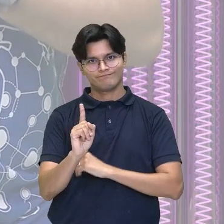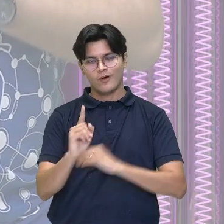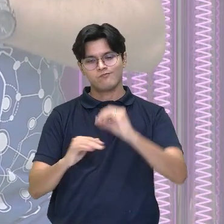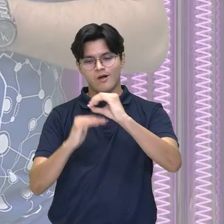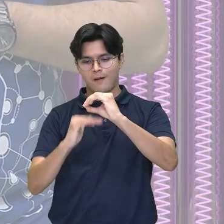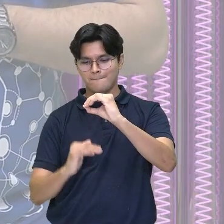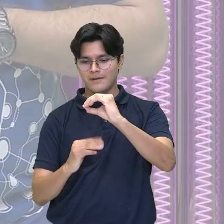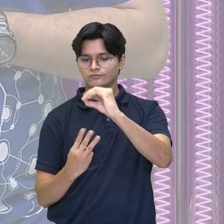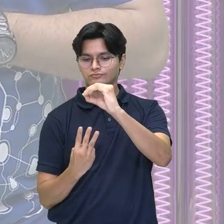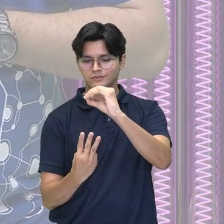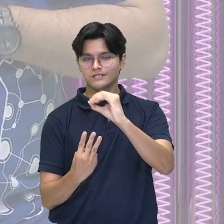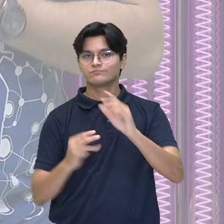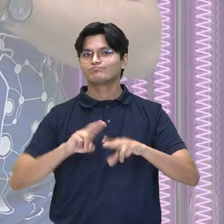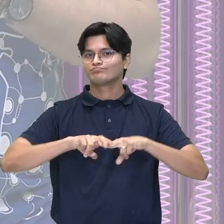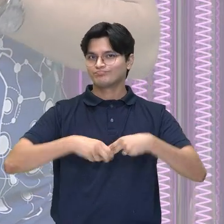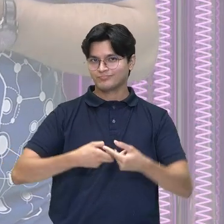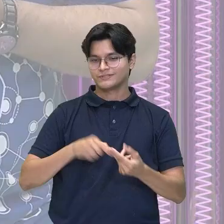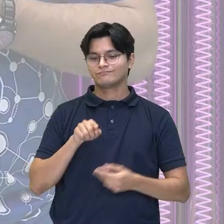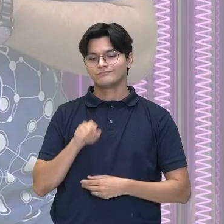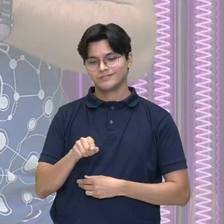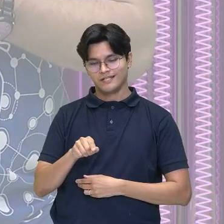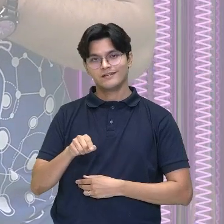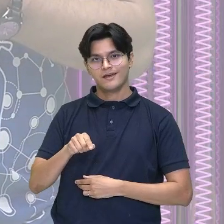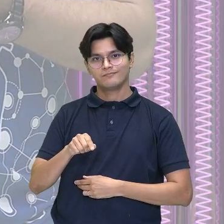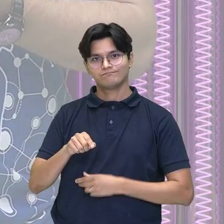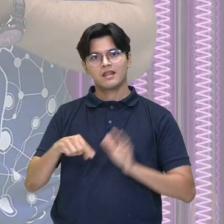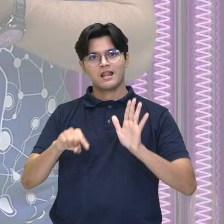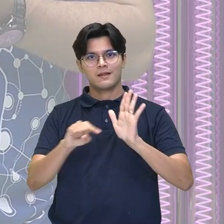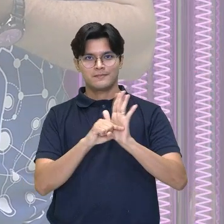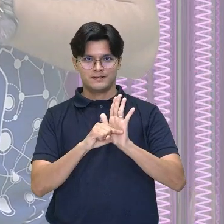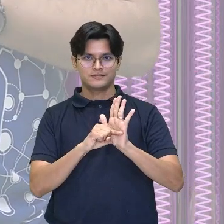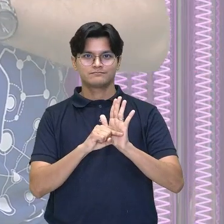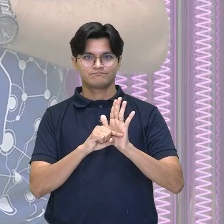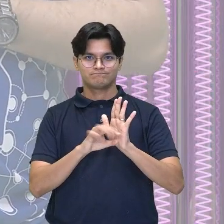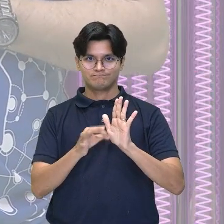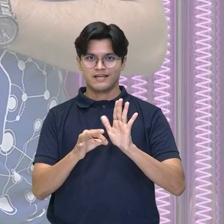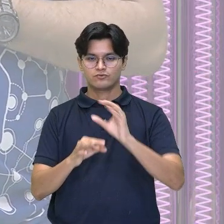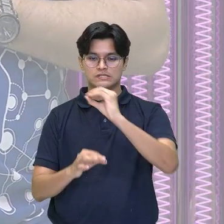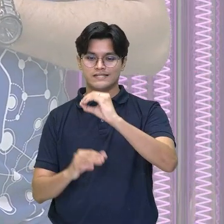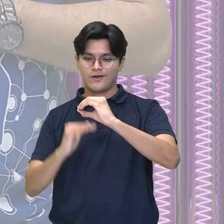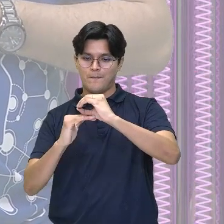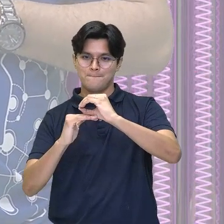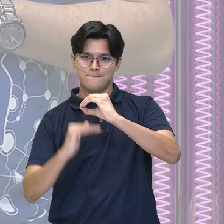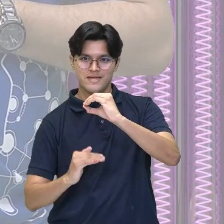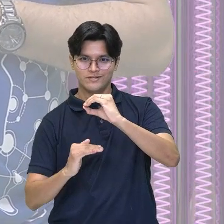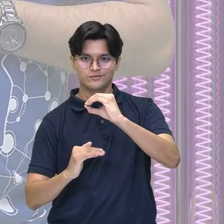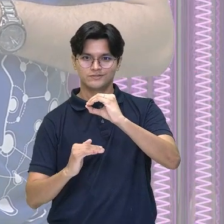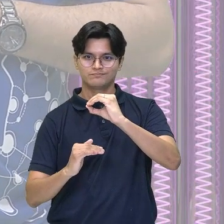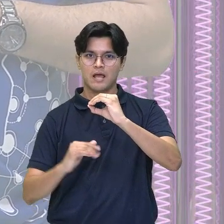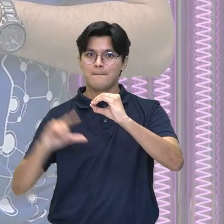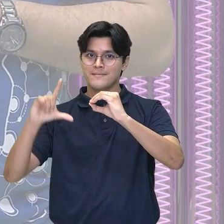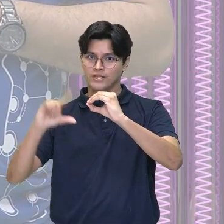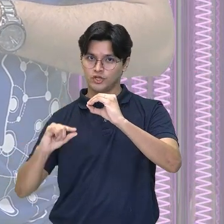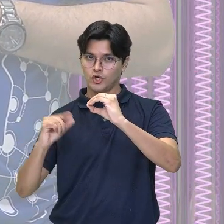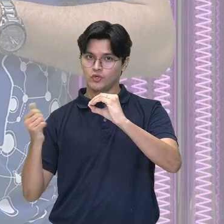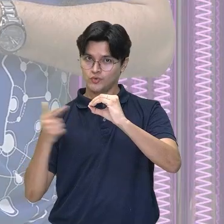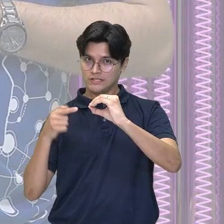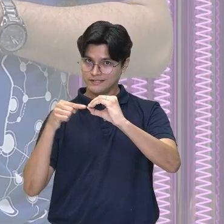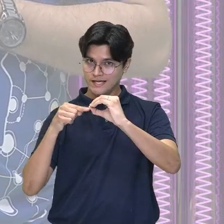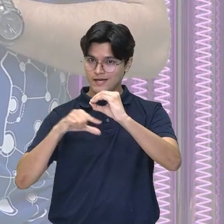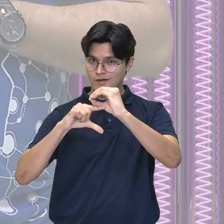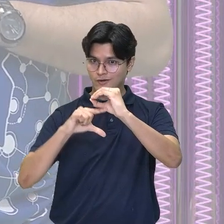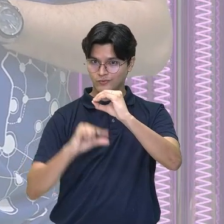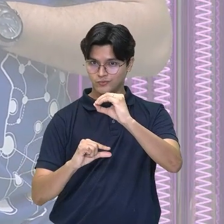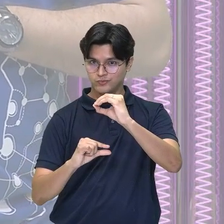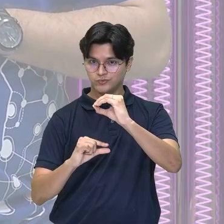são negativos. Ele está menos do que o zero, tá bom? Então, observe ali, ó,